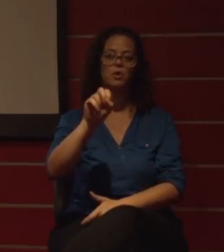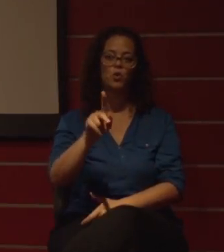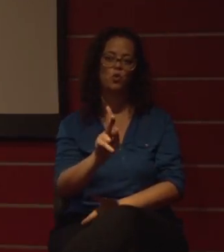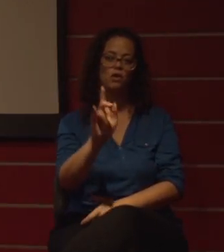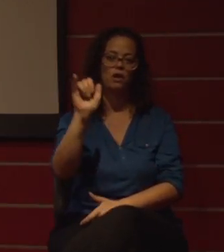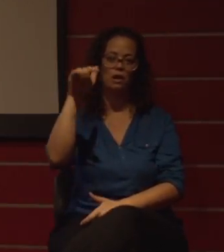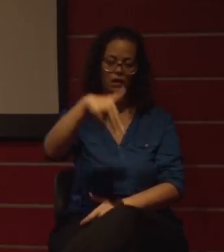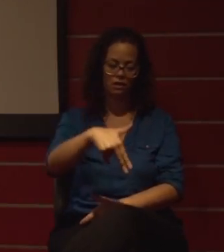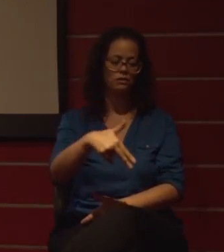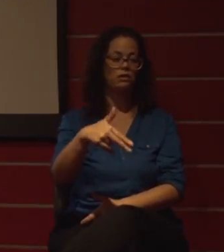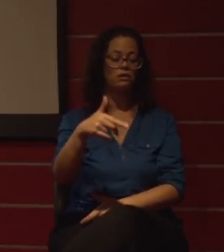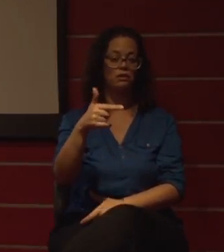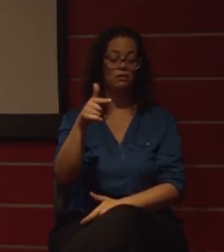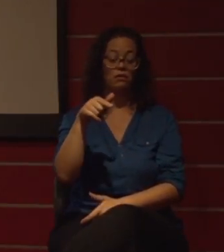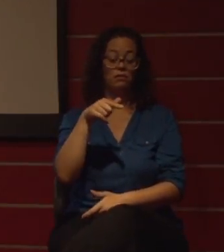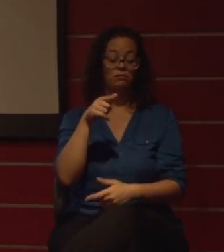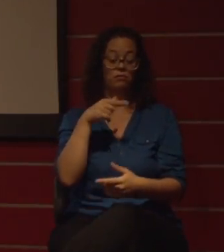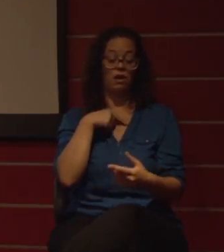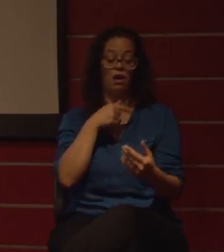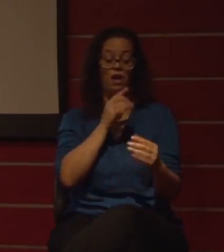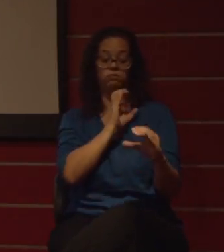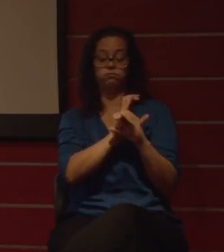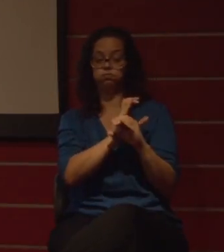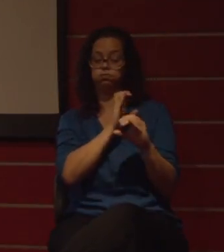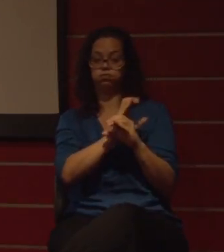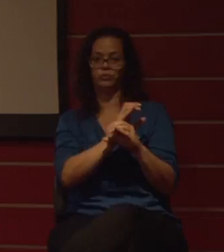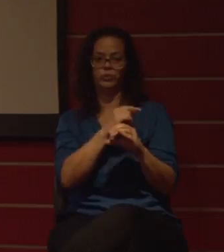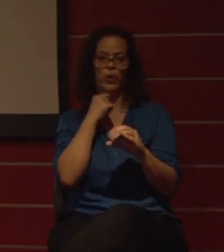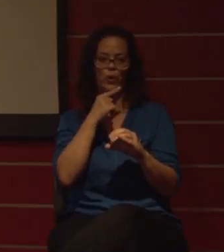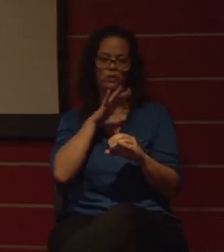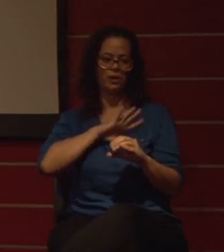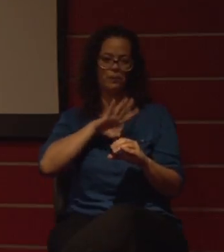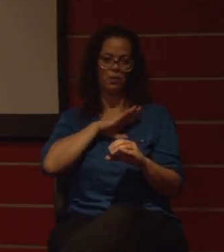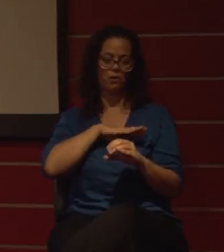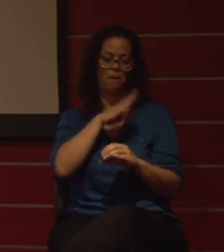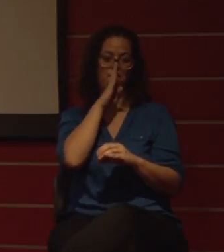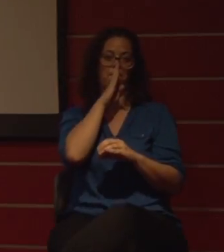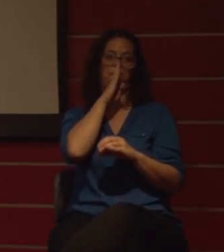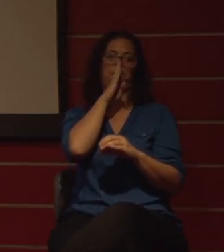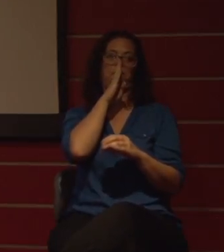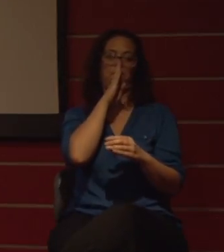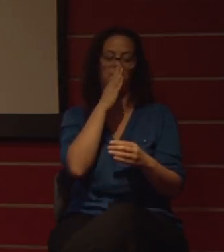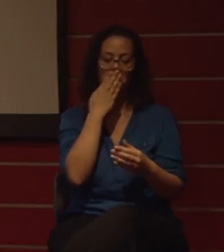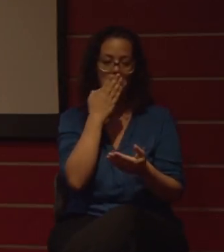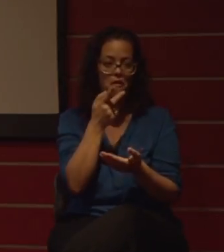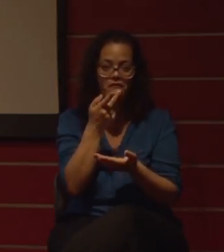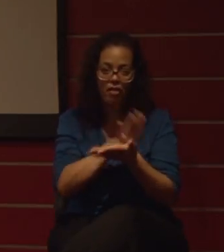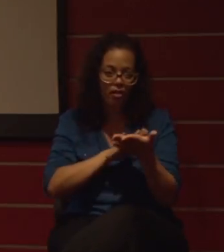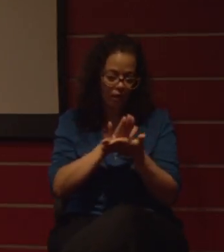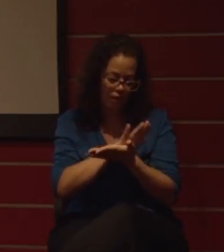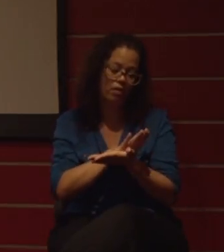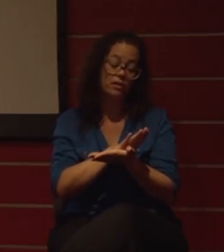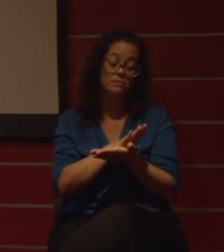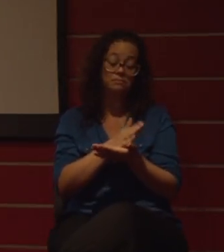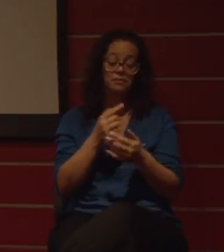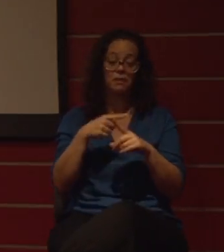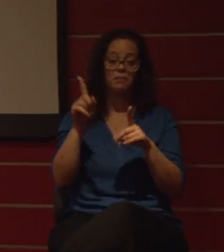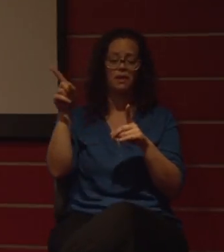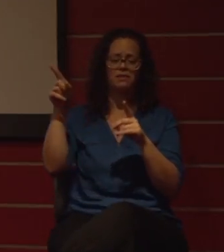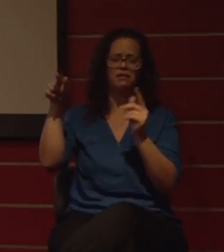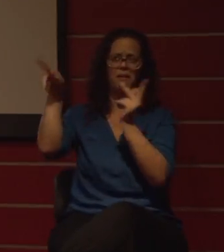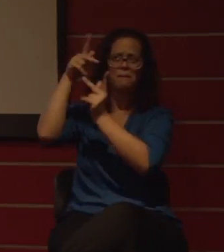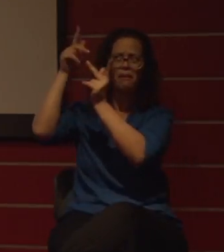por ser de outro planeta não saber fazer o português né e e e por ele ser de outro